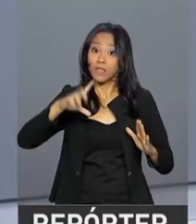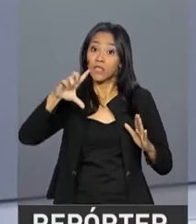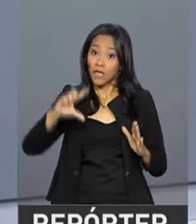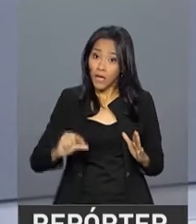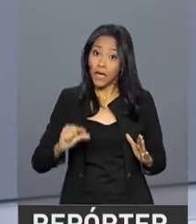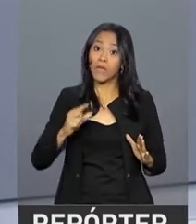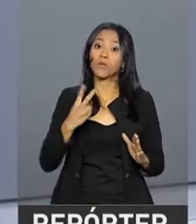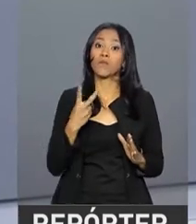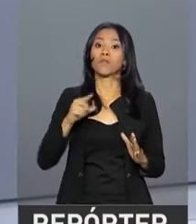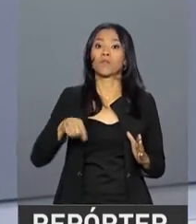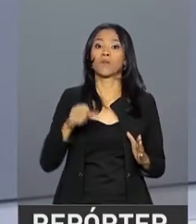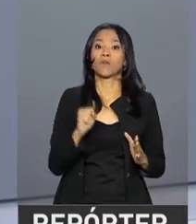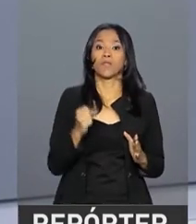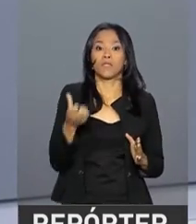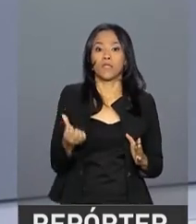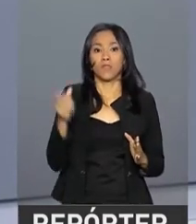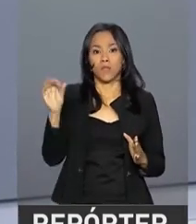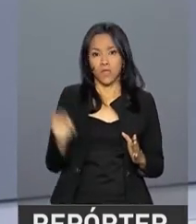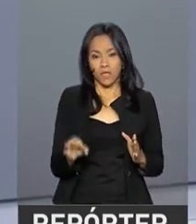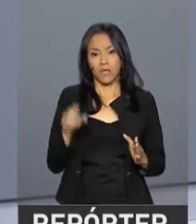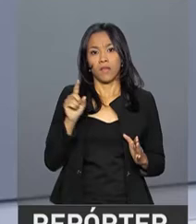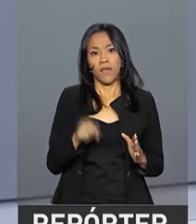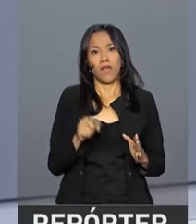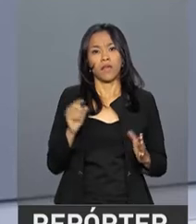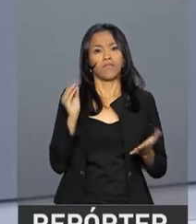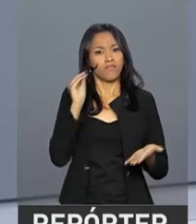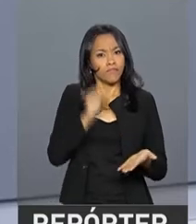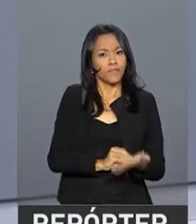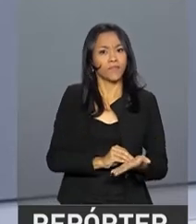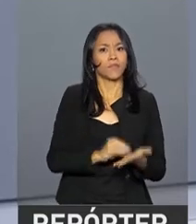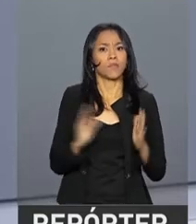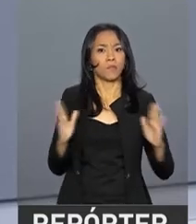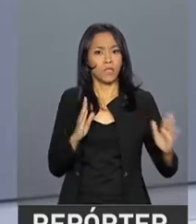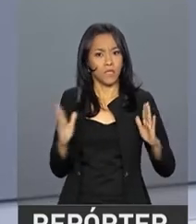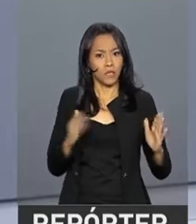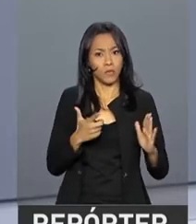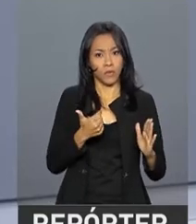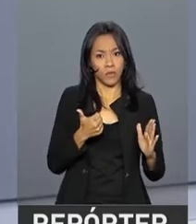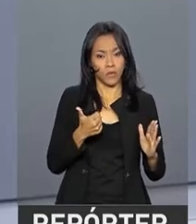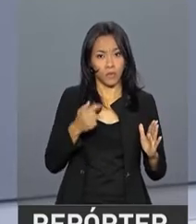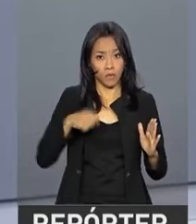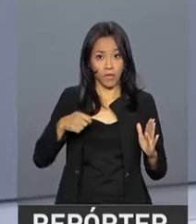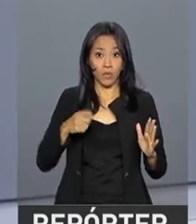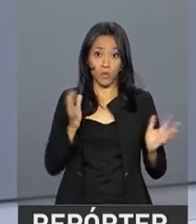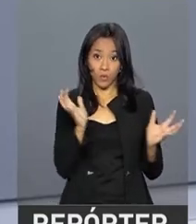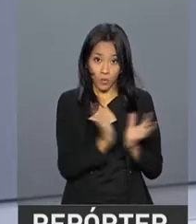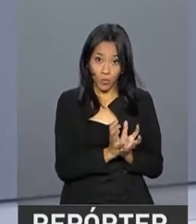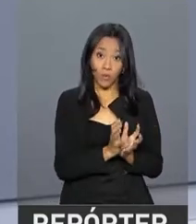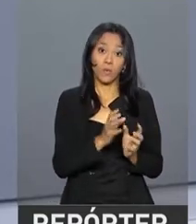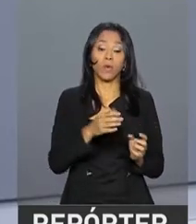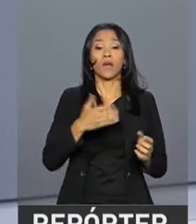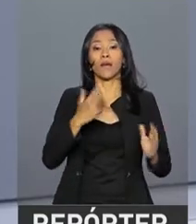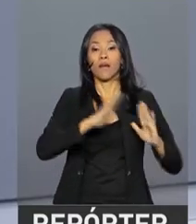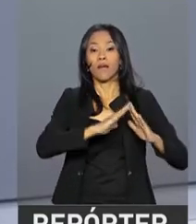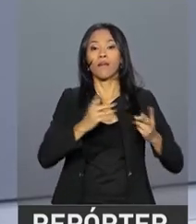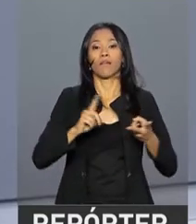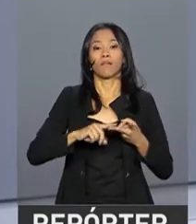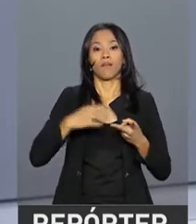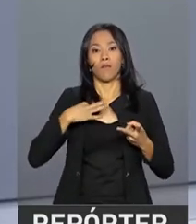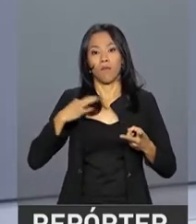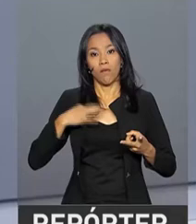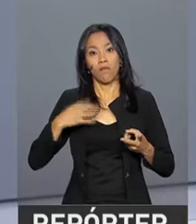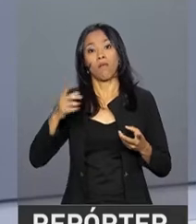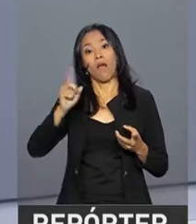ficando abaixo do registrado nos 12 meses imediatamente anteriores os grupos de habitação e vestuário foram os